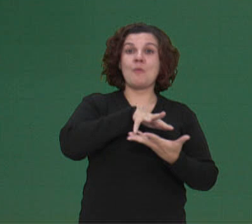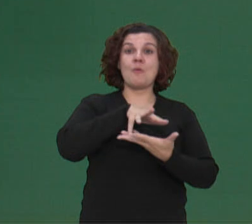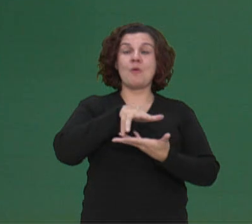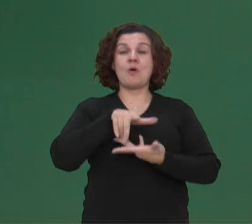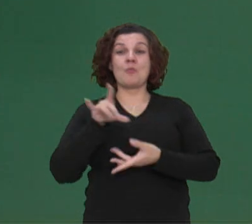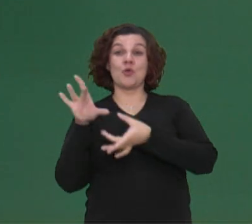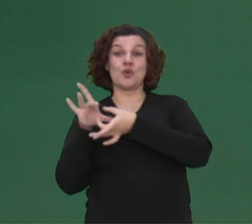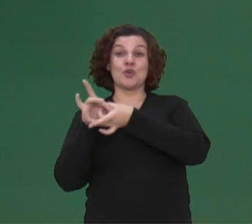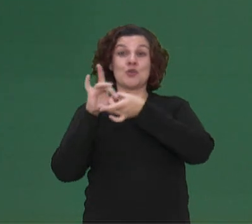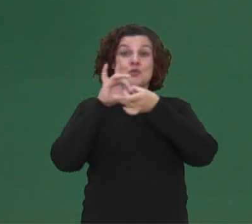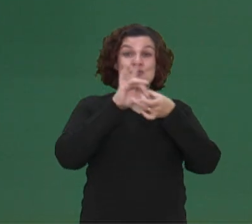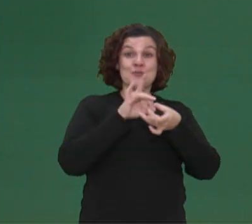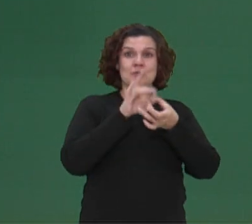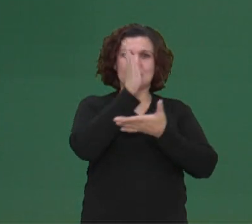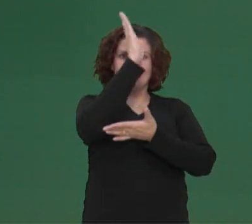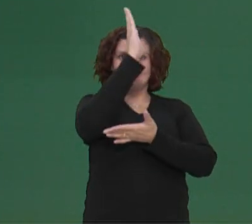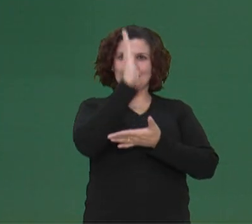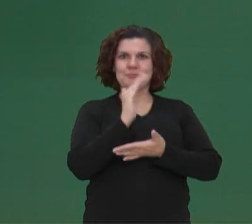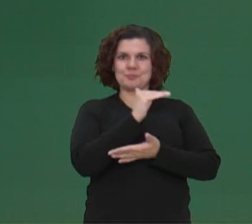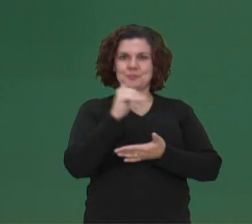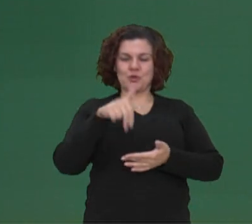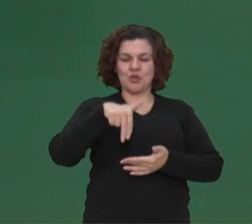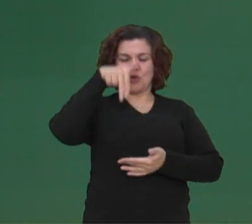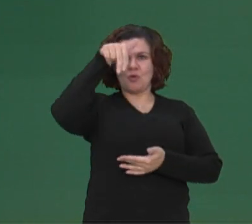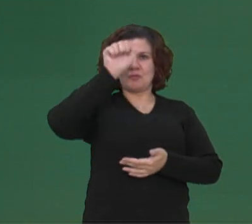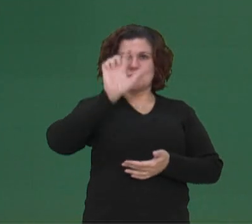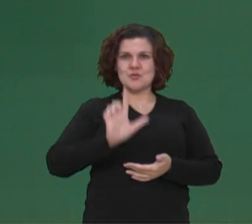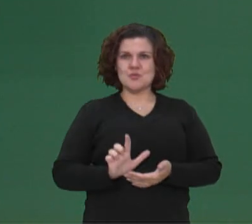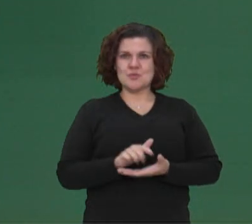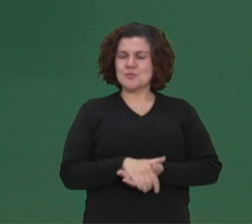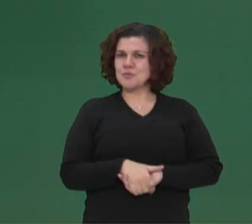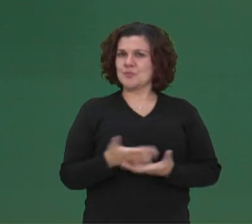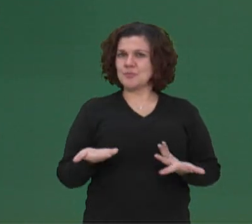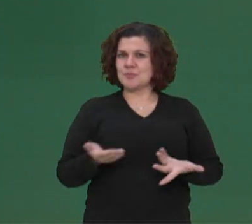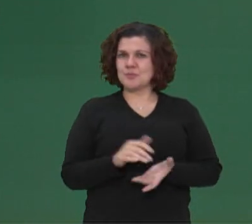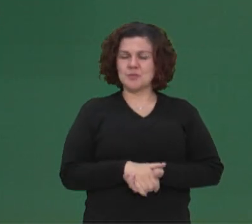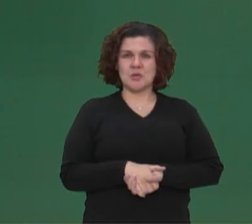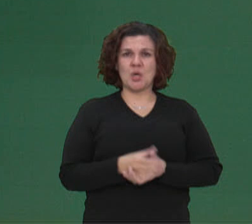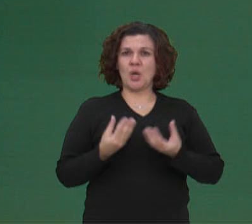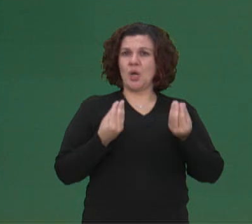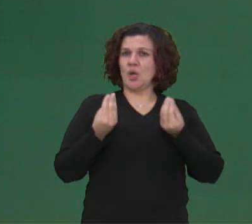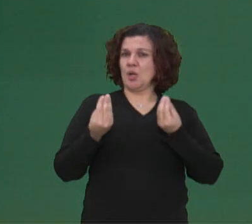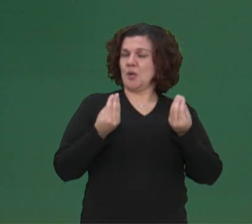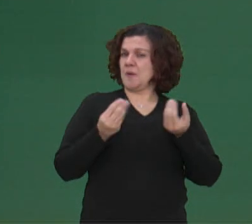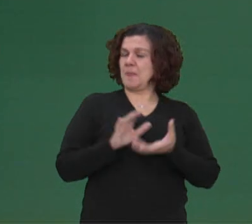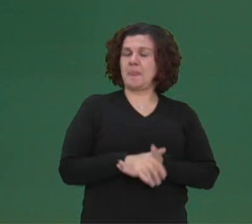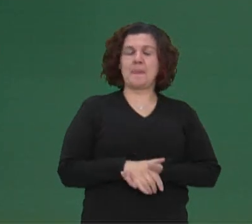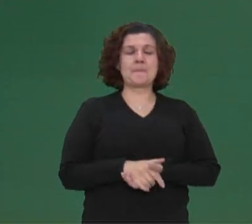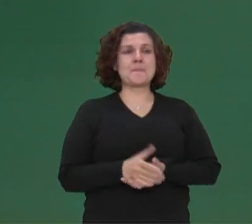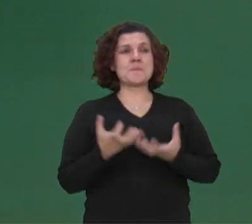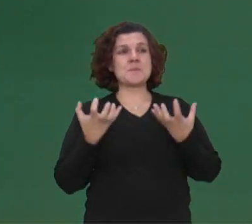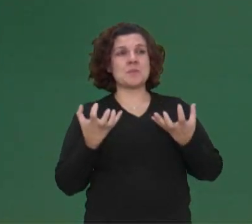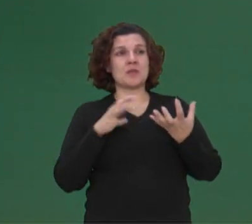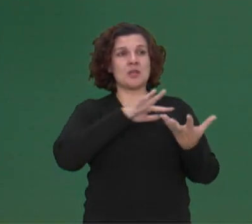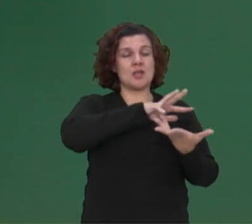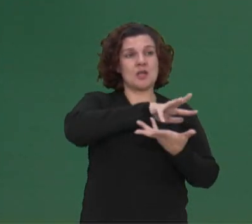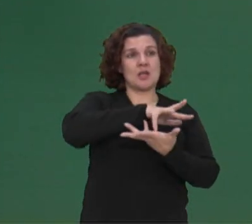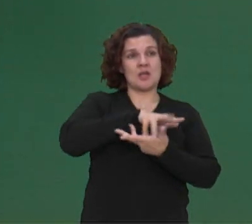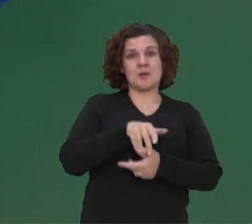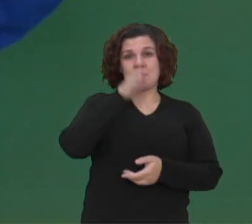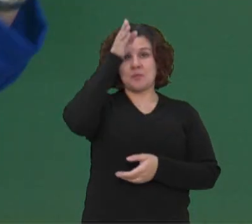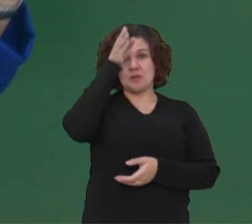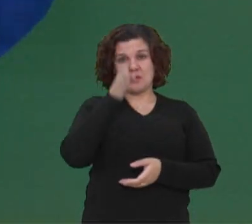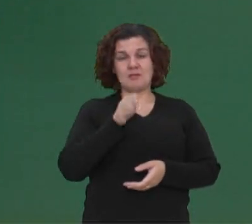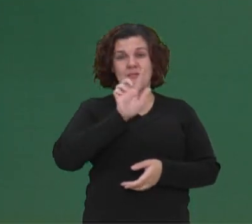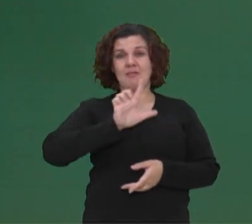ainda dividimos em países do norte e países do sul? Como nós podemos querer um mundo junto se dividimos em